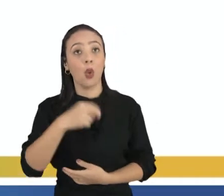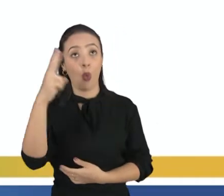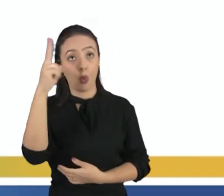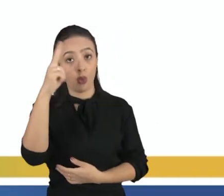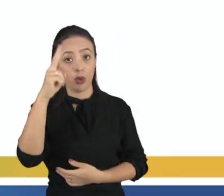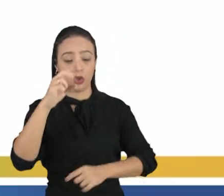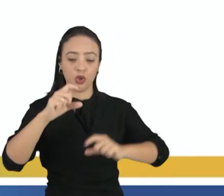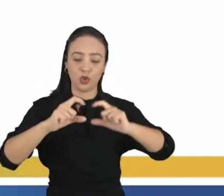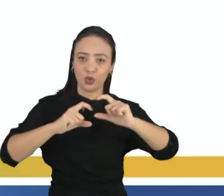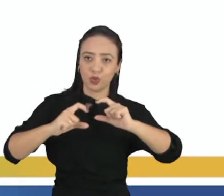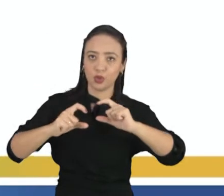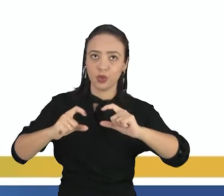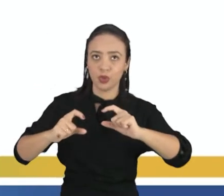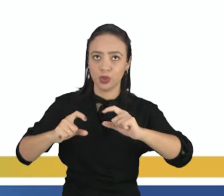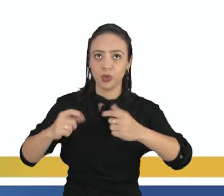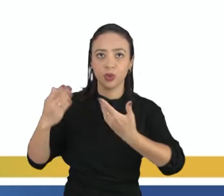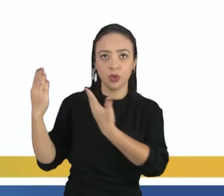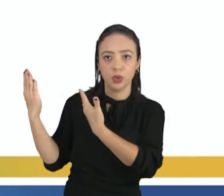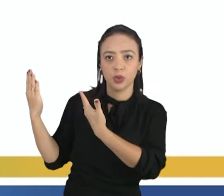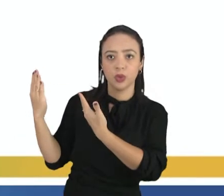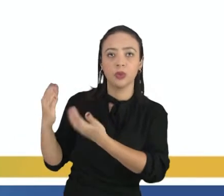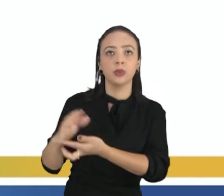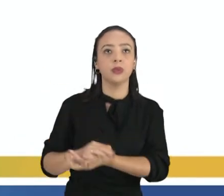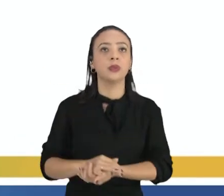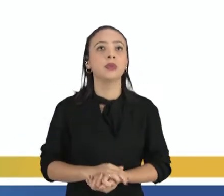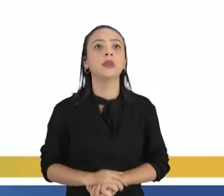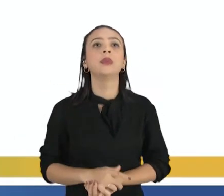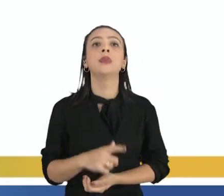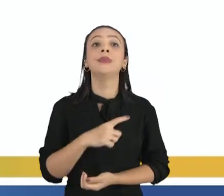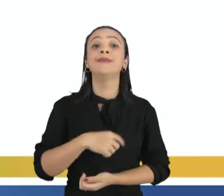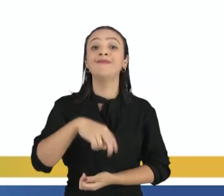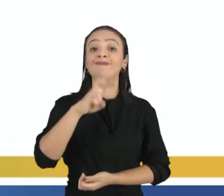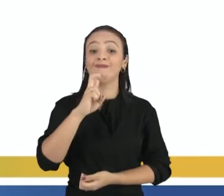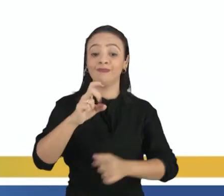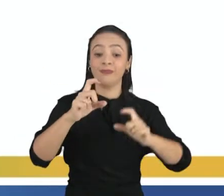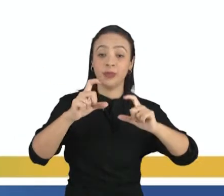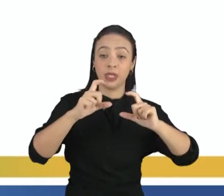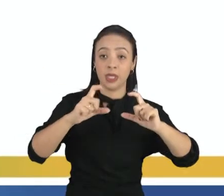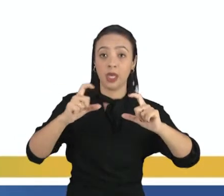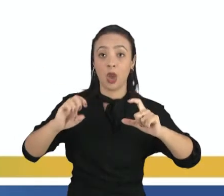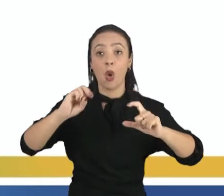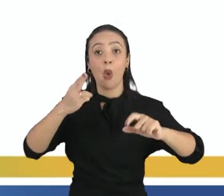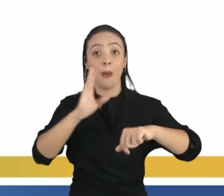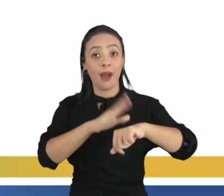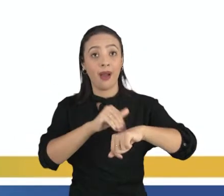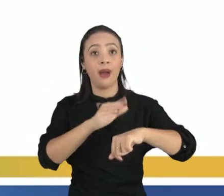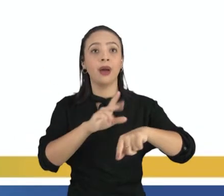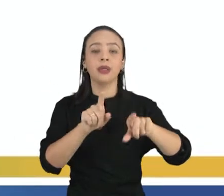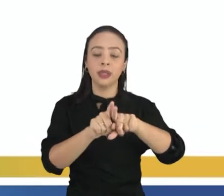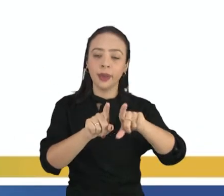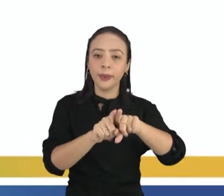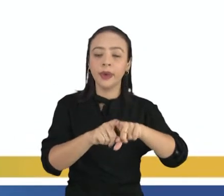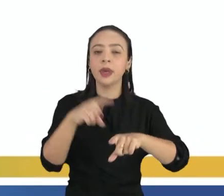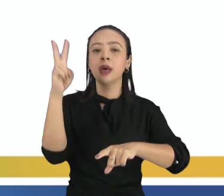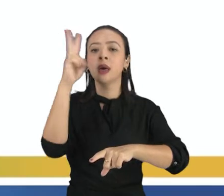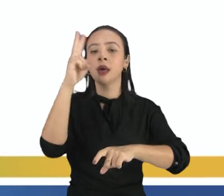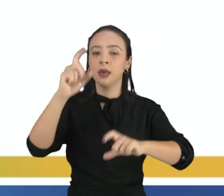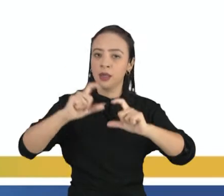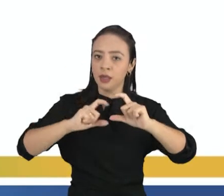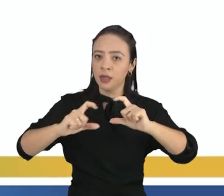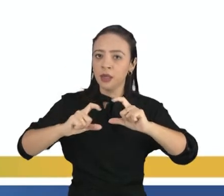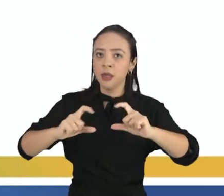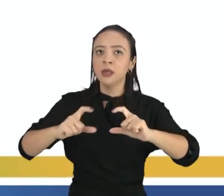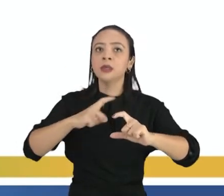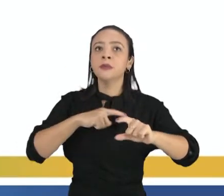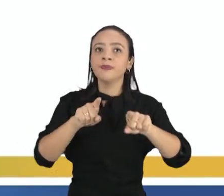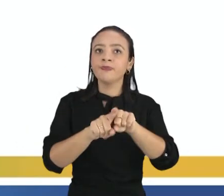Você observa que as histórias em quadrinhos, elas vão ter 5 quadros ou mais. As histórias em quadrinhos, elas